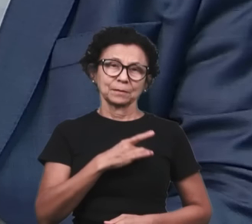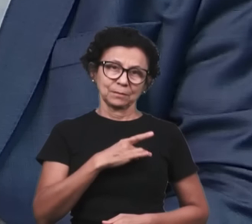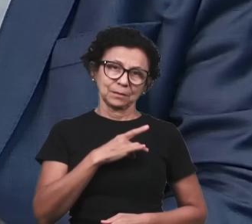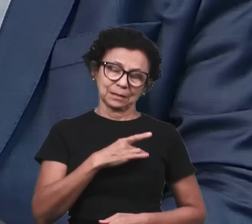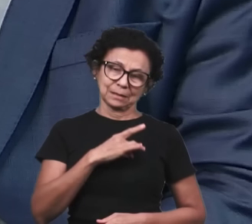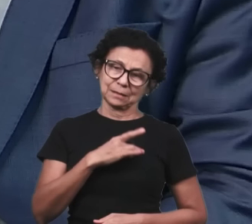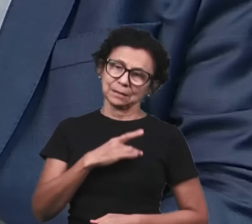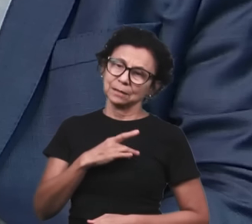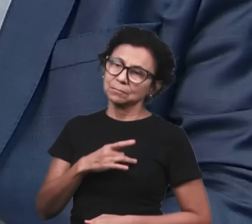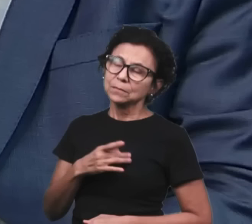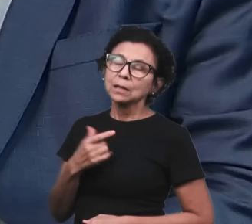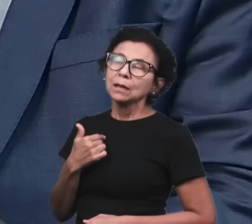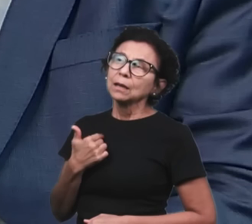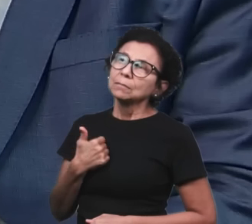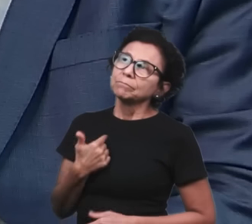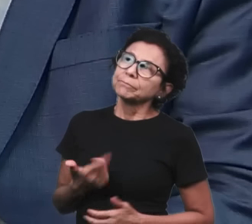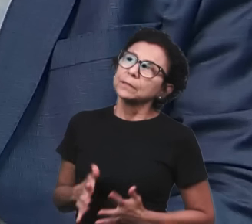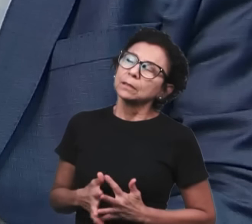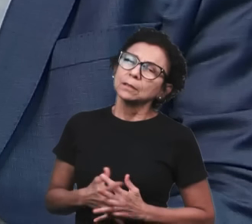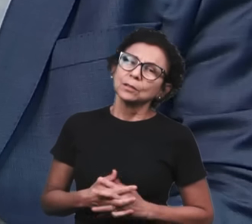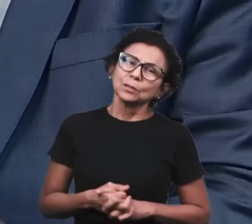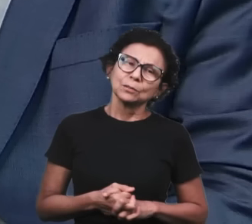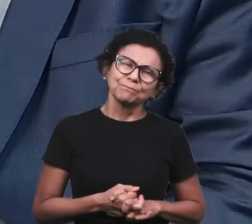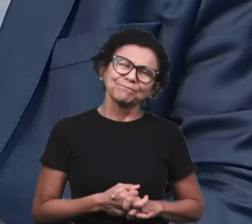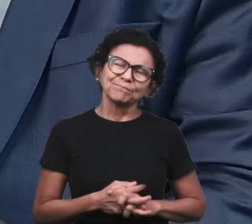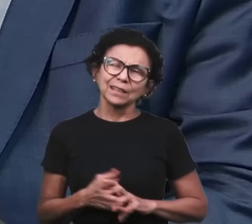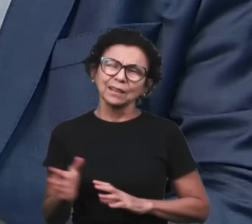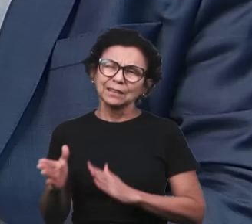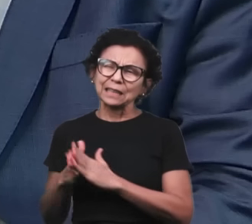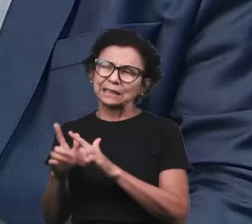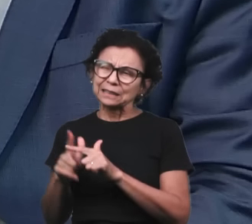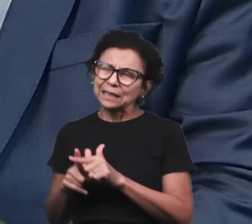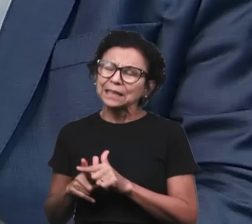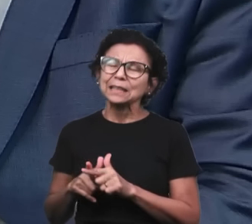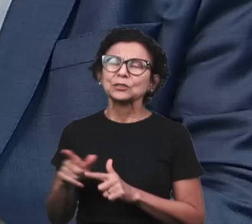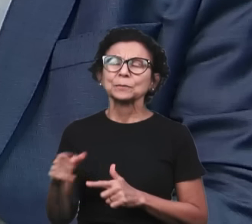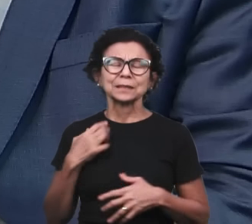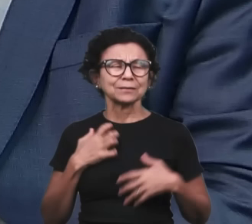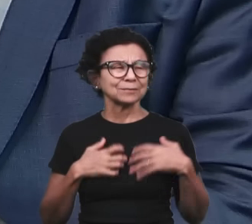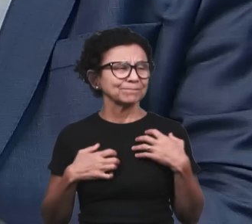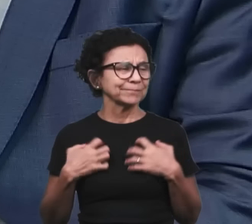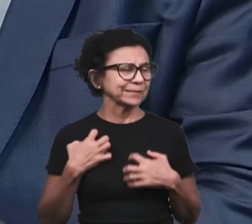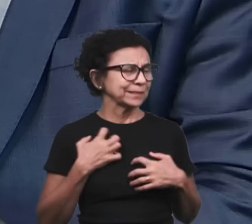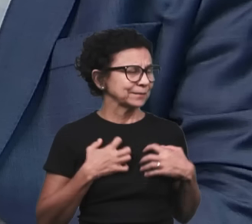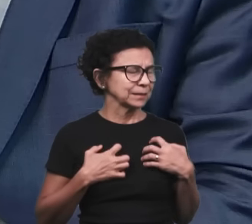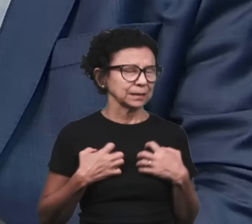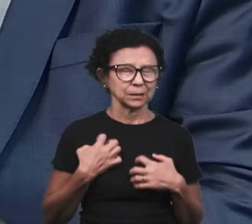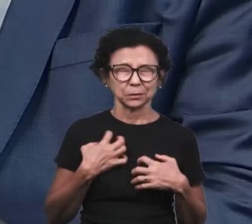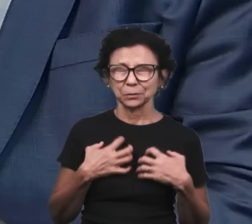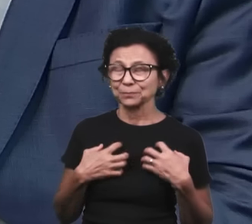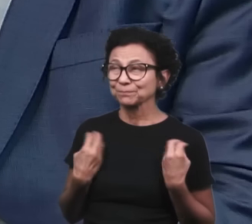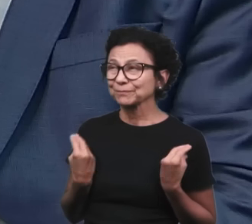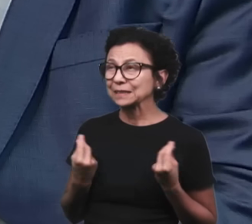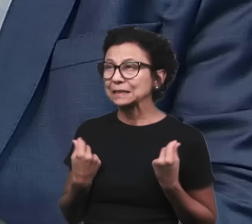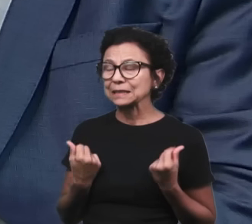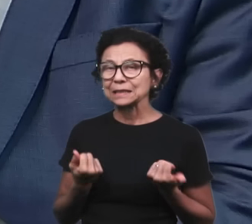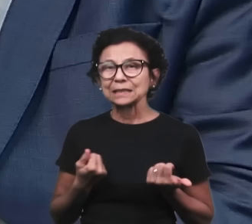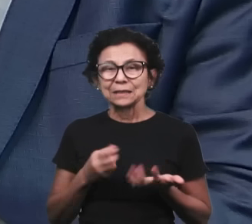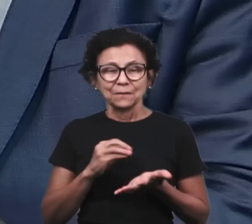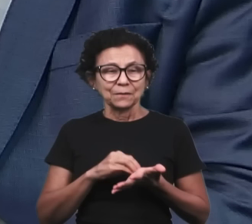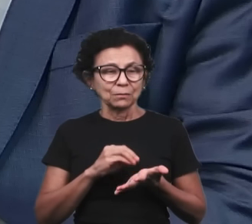E eu estava na igreja, mas o meu coração não estava quieto. Por quê? Porque eu senti que faltava